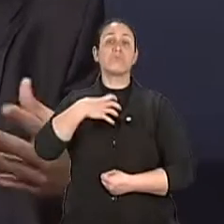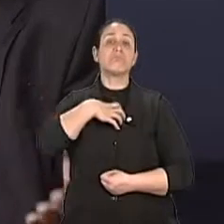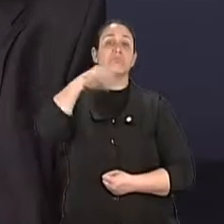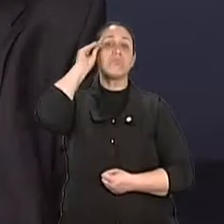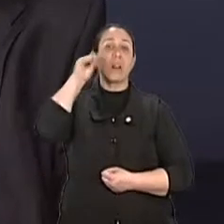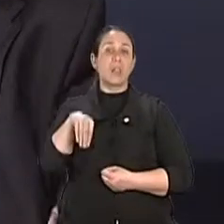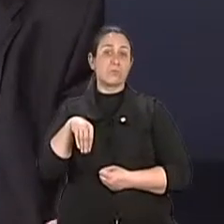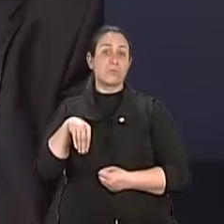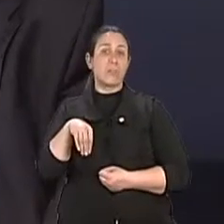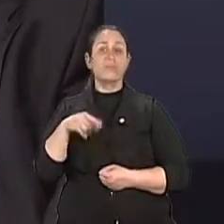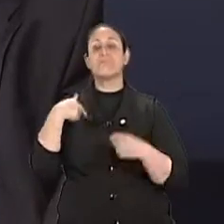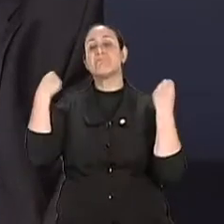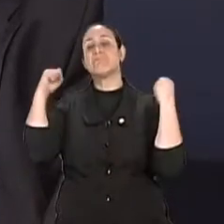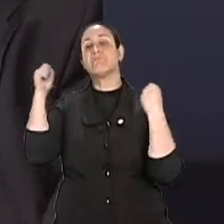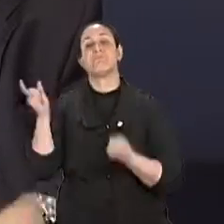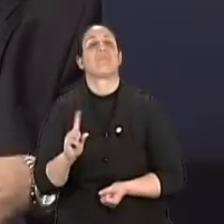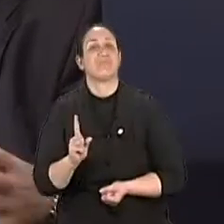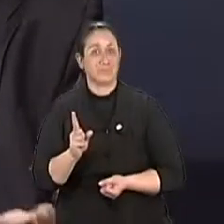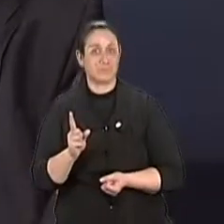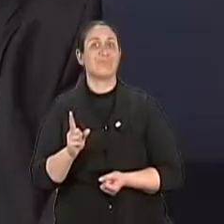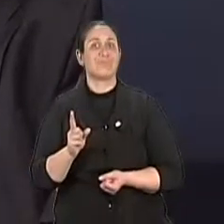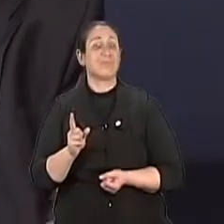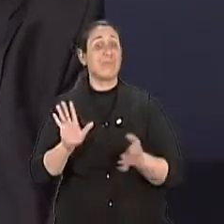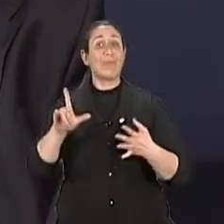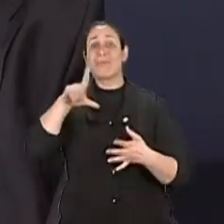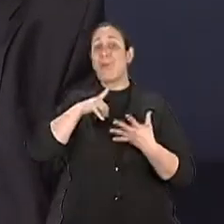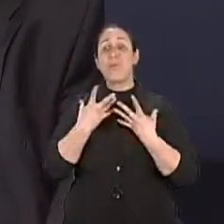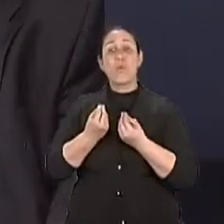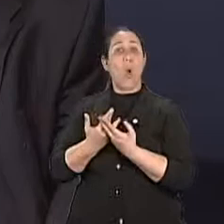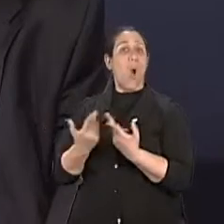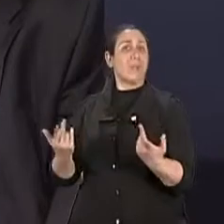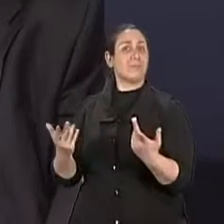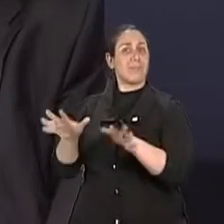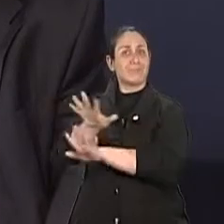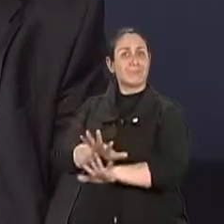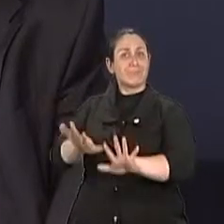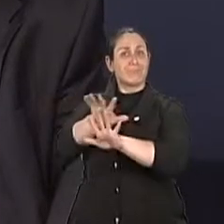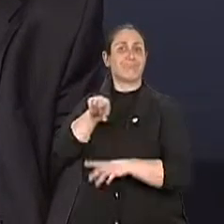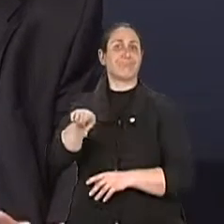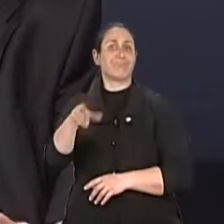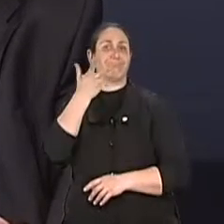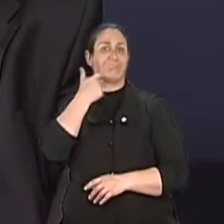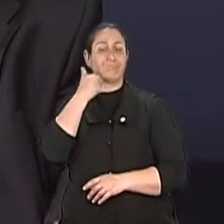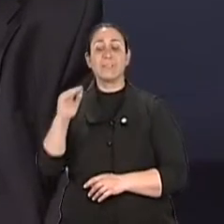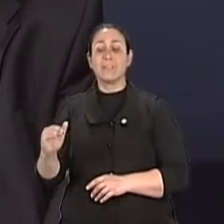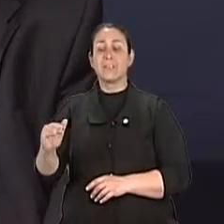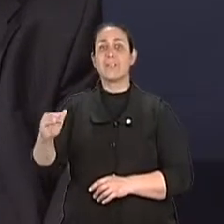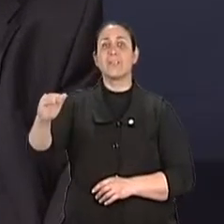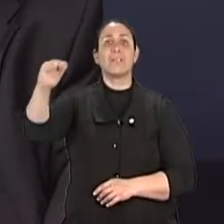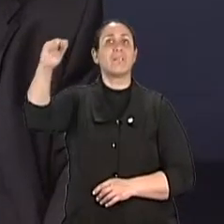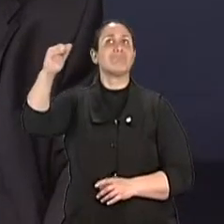ela não vai fazer menos o esporte. Exercício. Então, é um conjunto de coisas que é claro que a educação dentro de